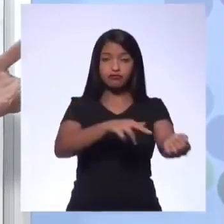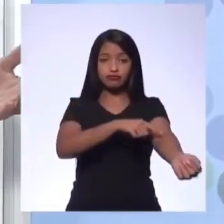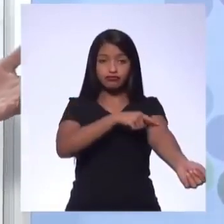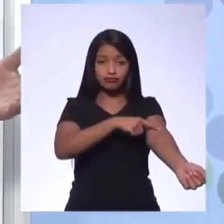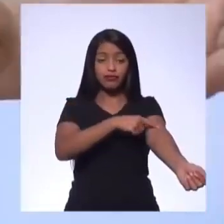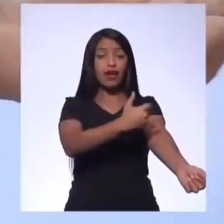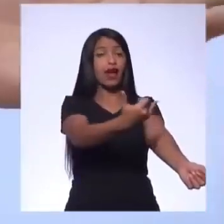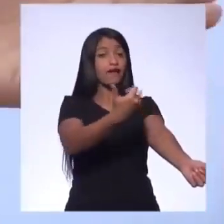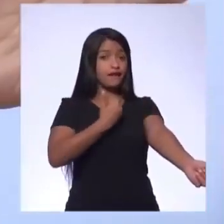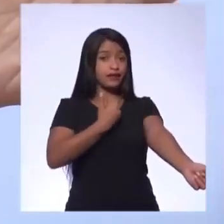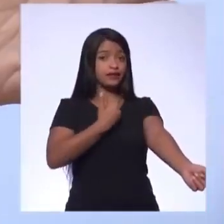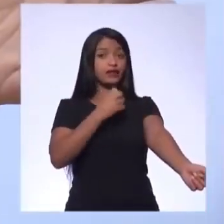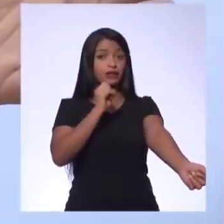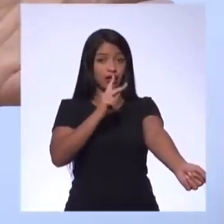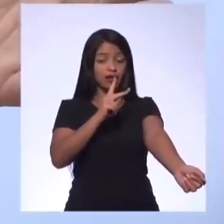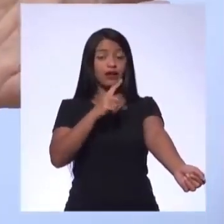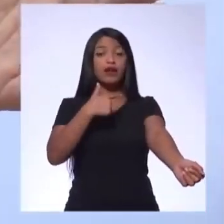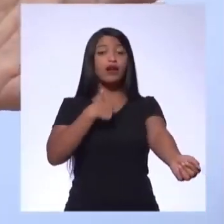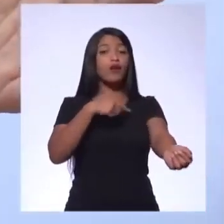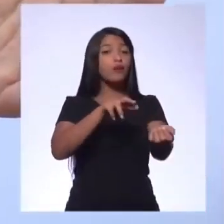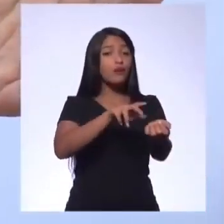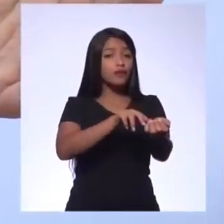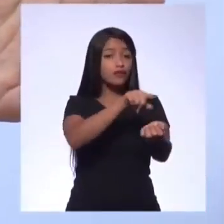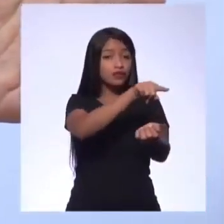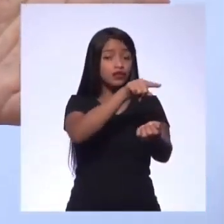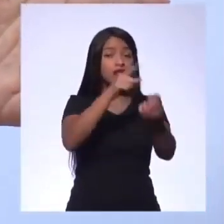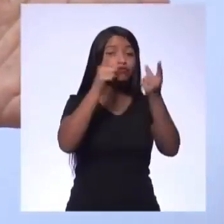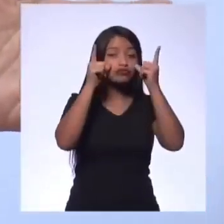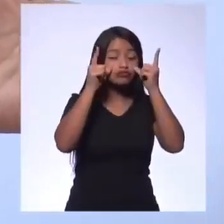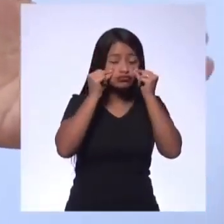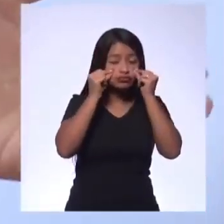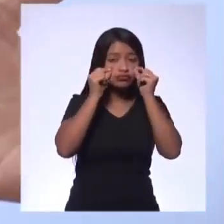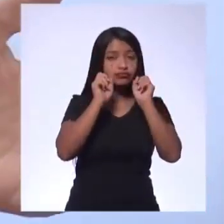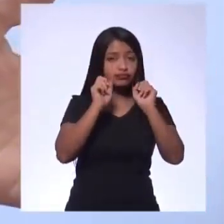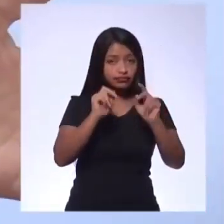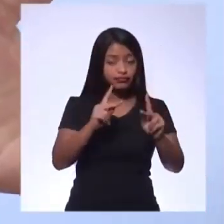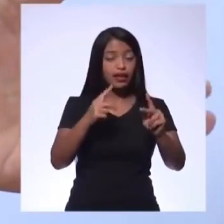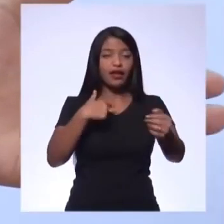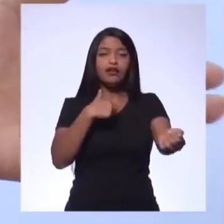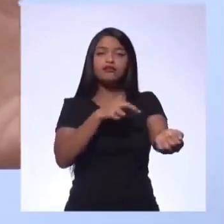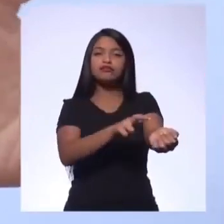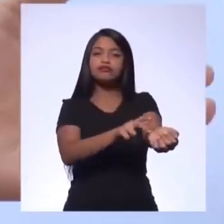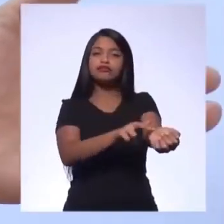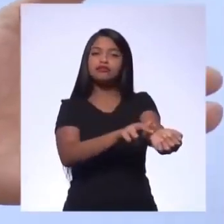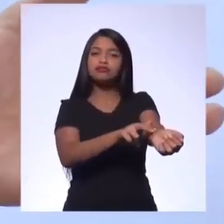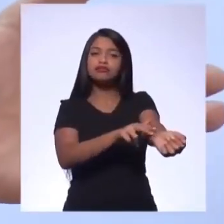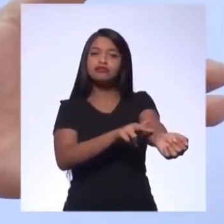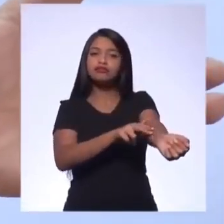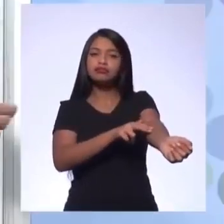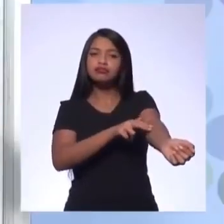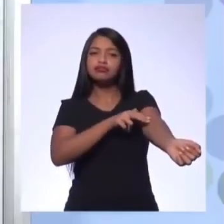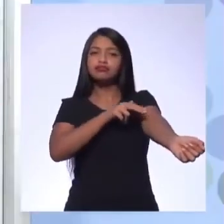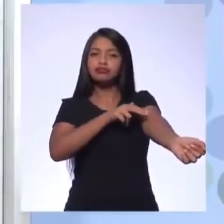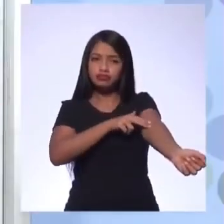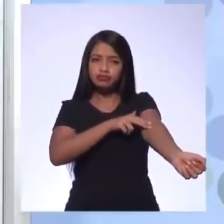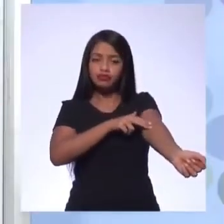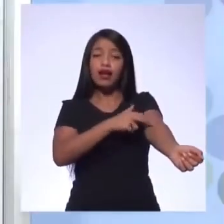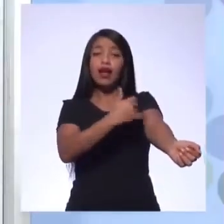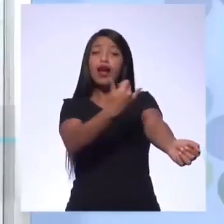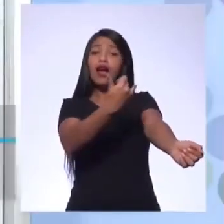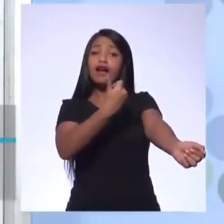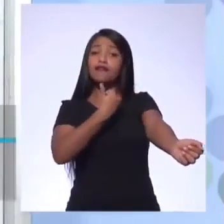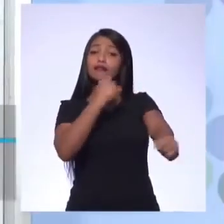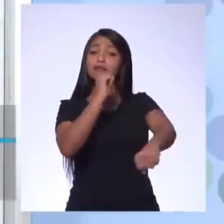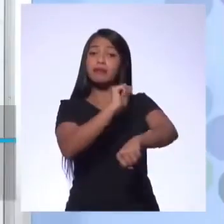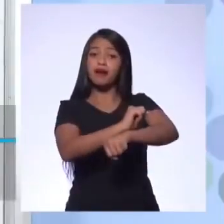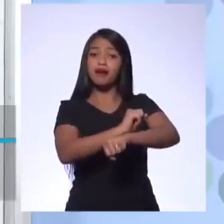vou fazer um movimento aqui e tal, você vai ficar com os olhos fechados e tudo mais, e quando eu chegar aqui no meio, você fala para eu parar. O que acontece? Se você